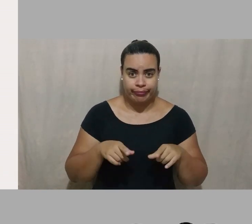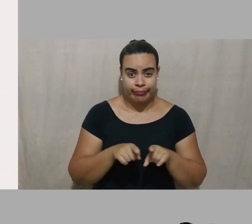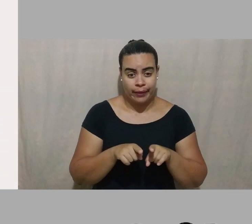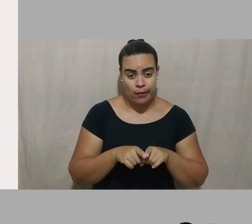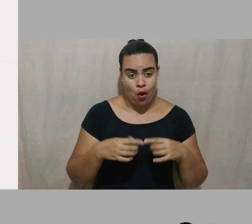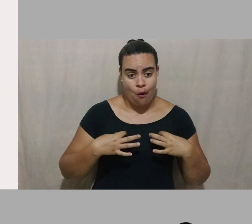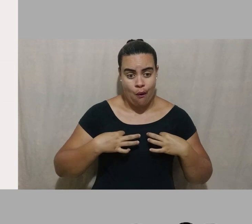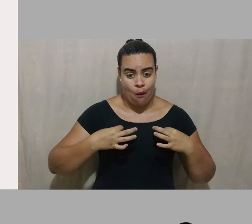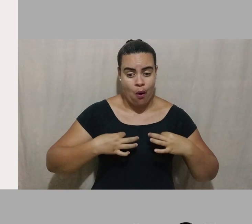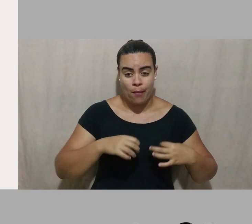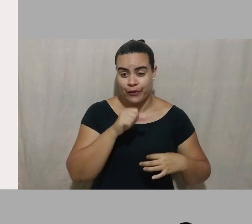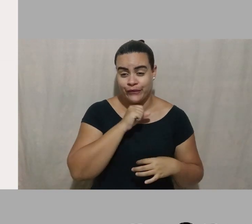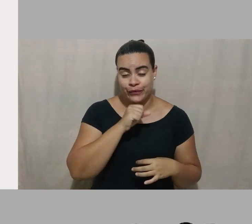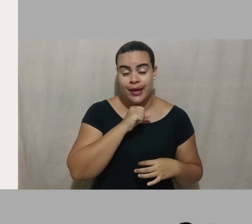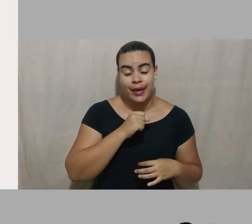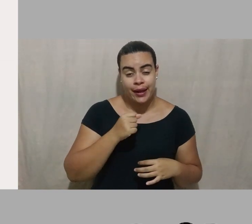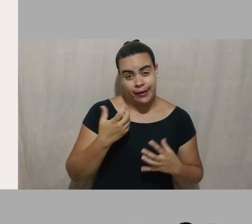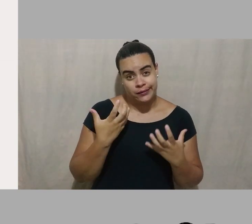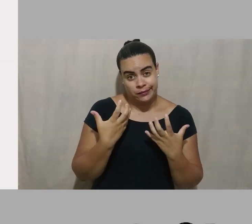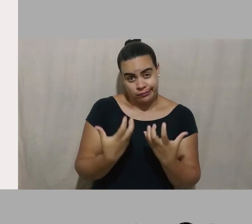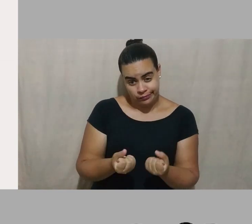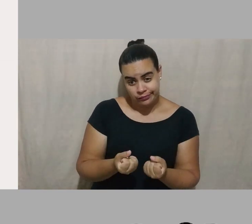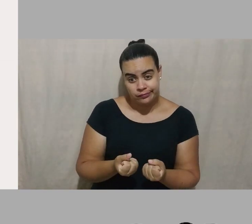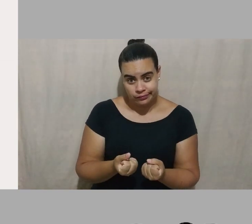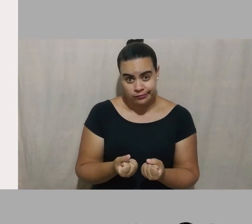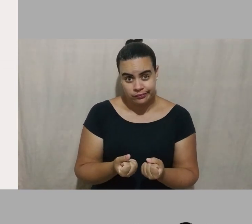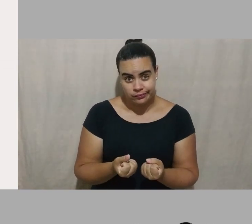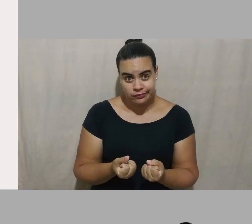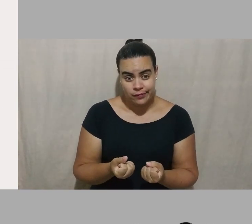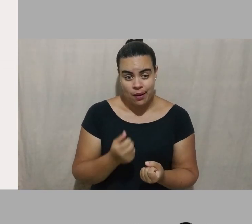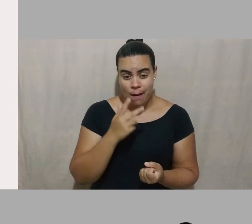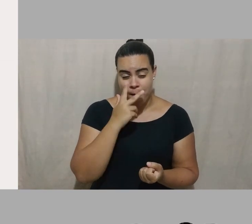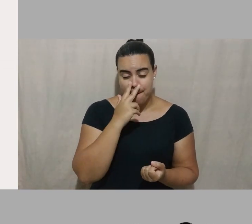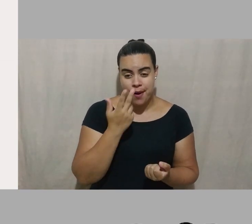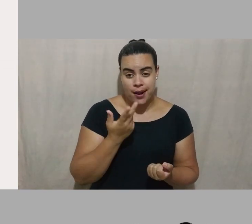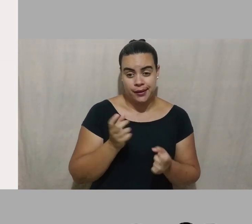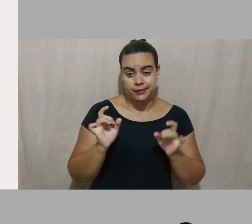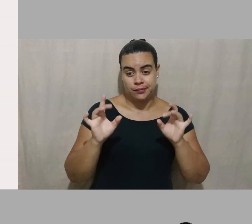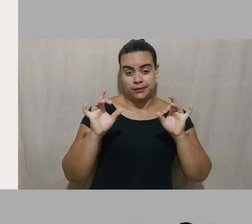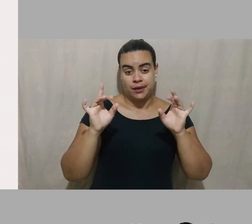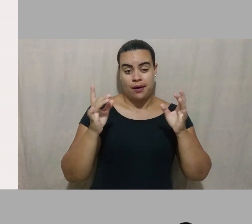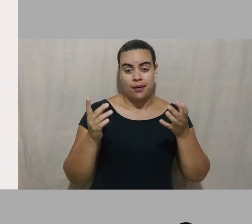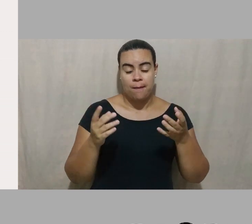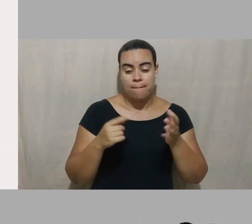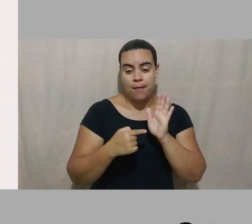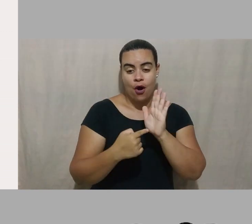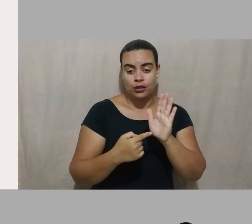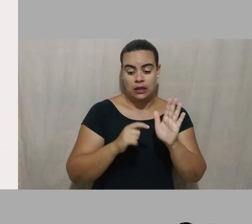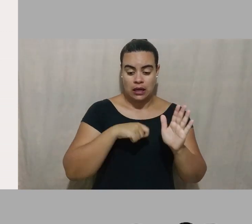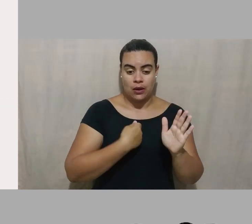Até encontrei vestir roupas velhas de antes da transição. Era uma alegoria, uma verdadeira homenagem a quem eu